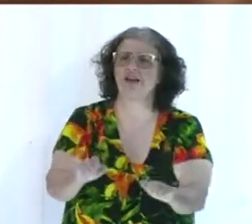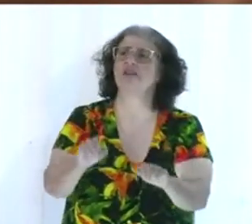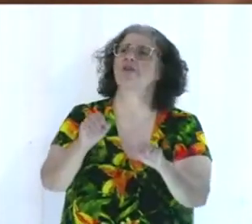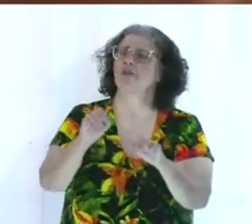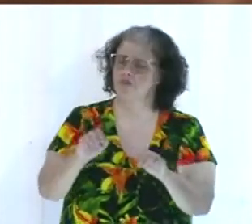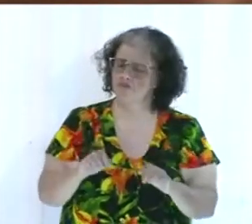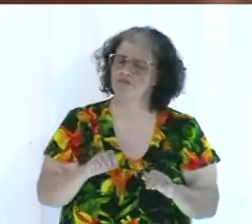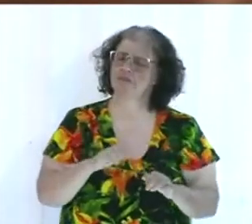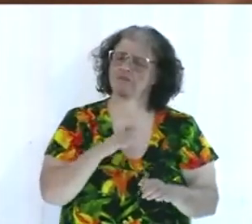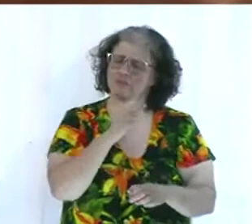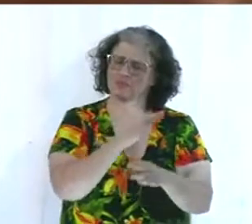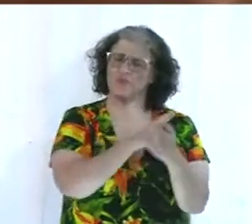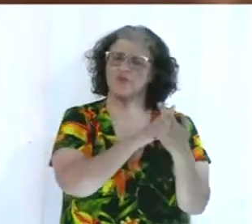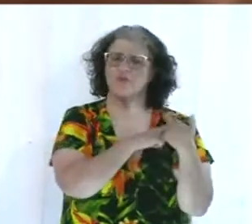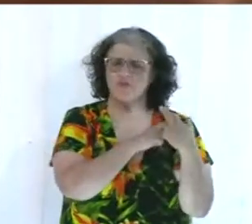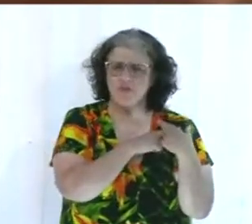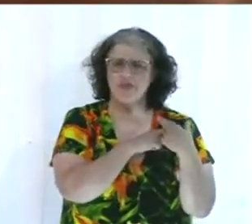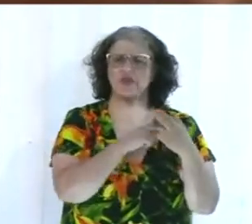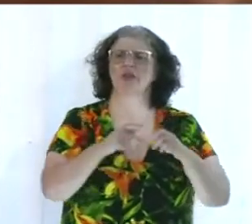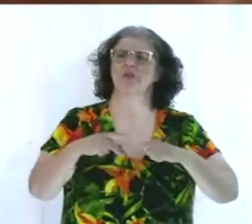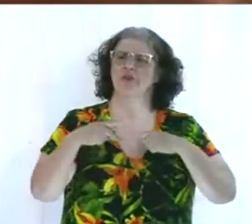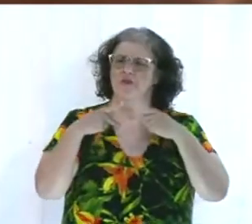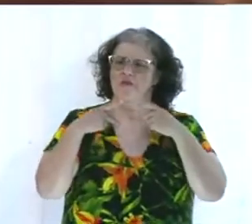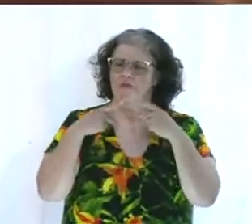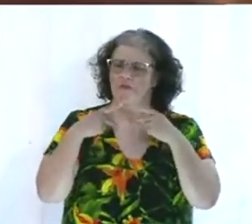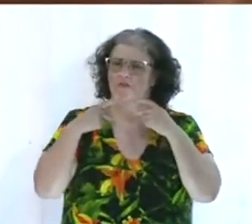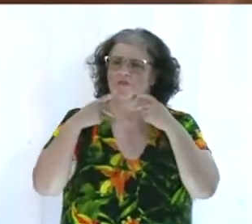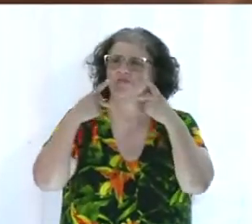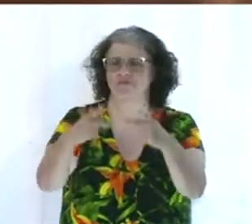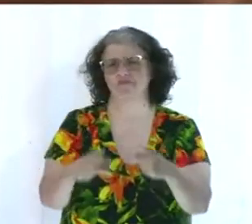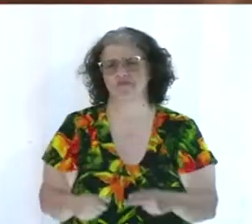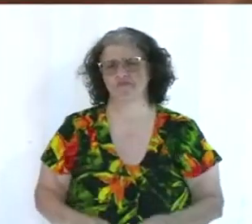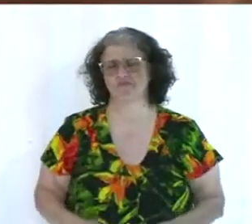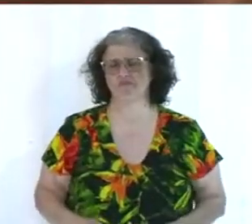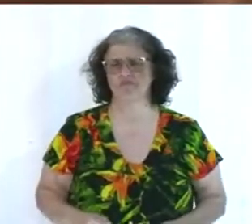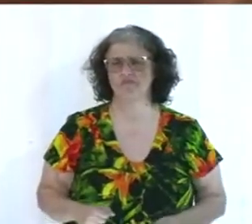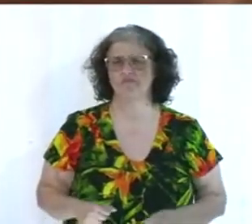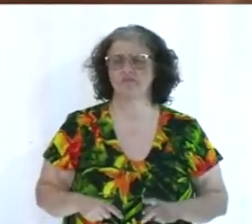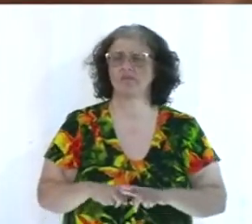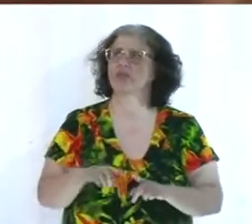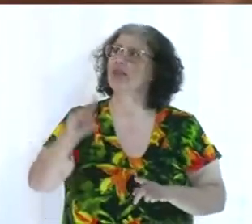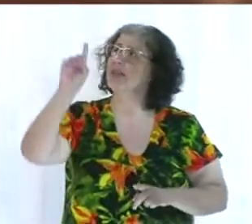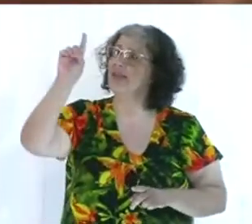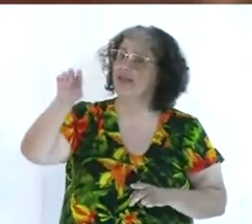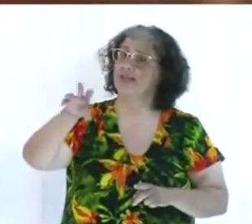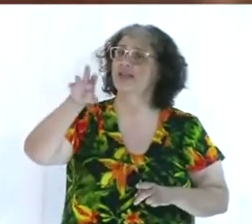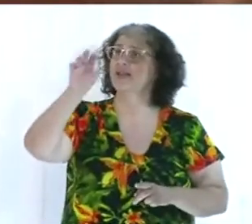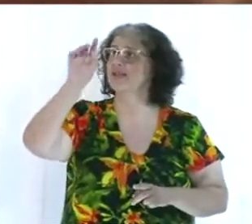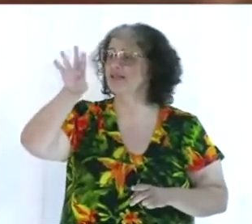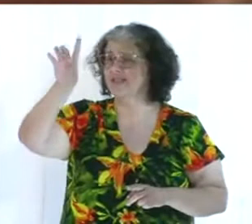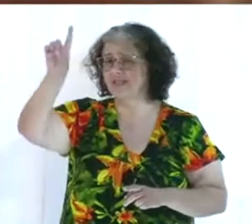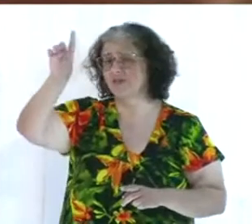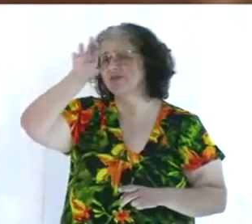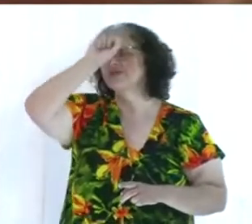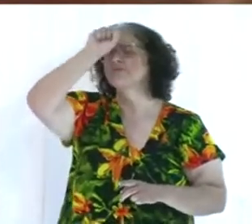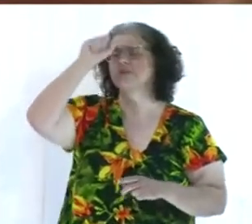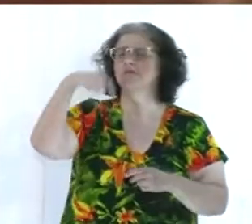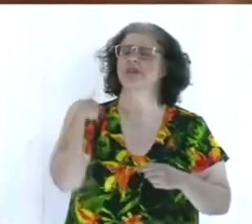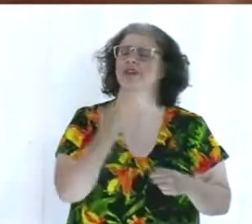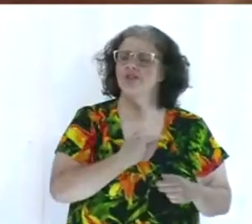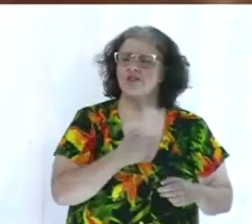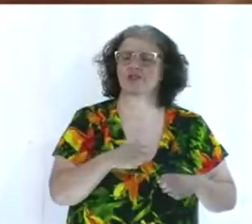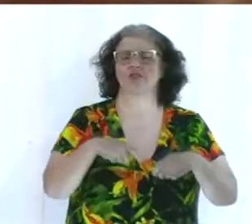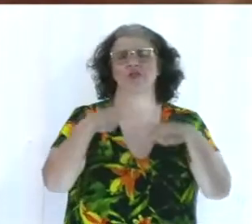não recebemos de homem algum, nós recebemos do Pai. Ele revelou, Ele inspirou homens para que registrassem as Escrituras, e